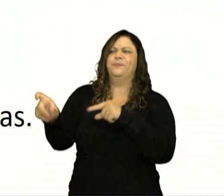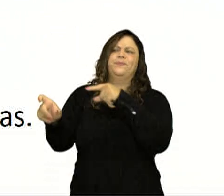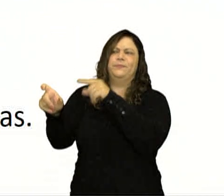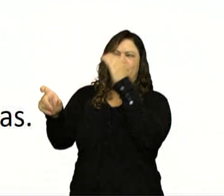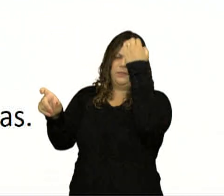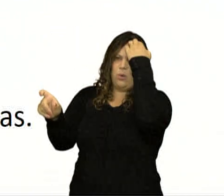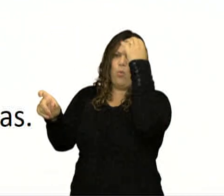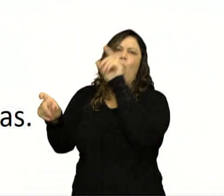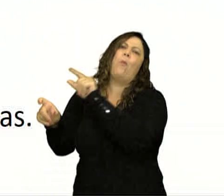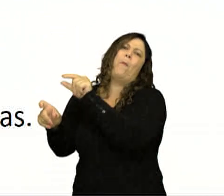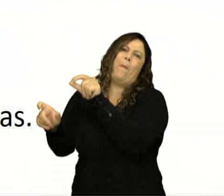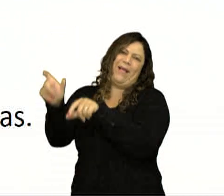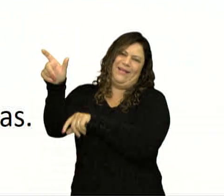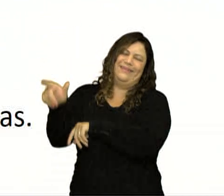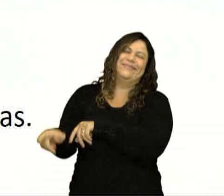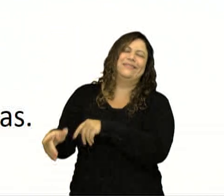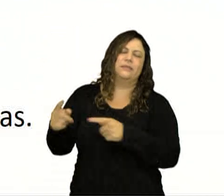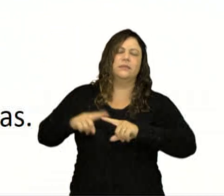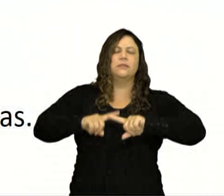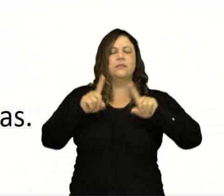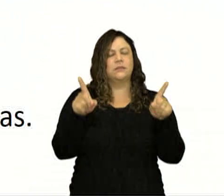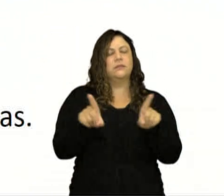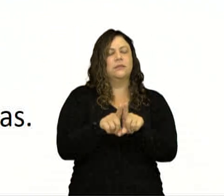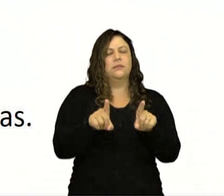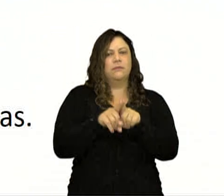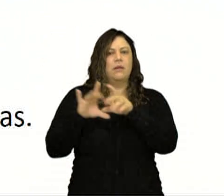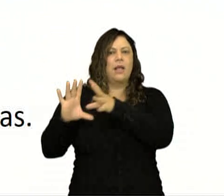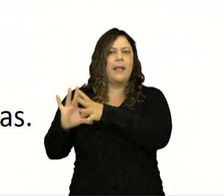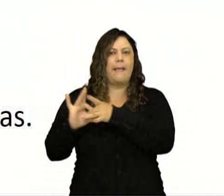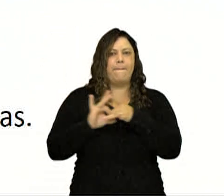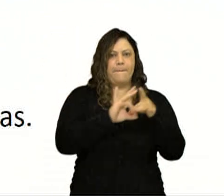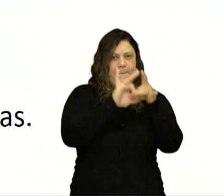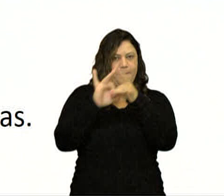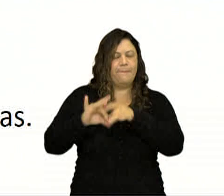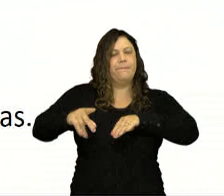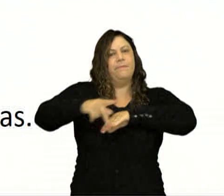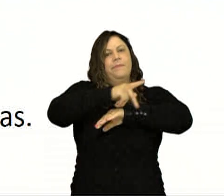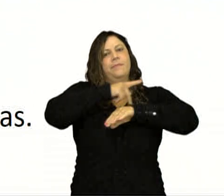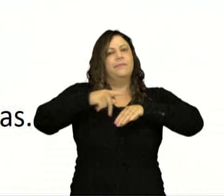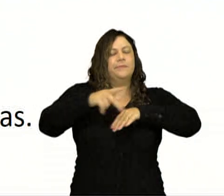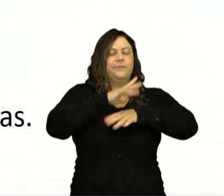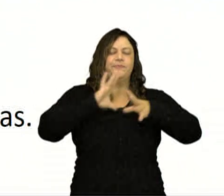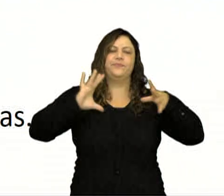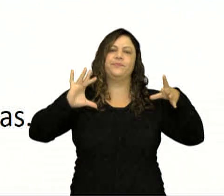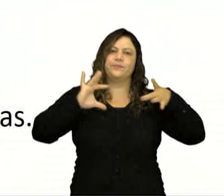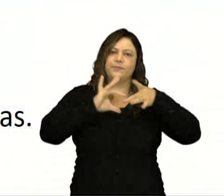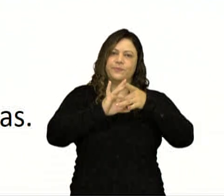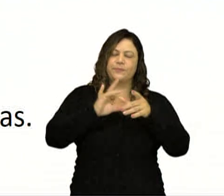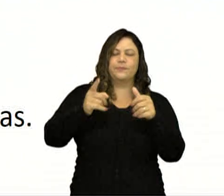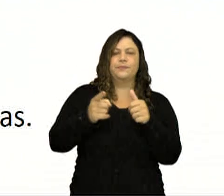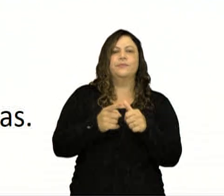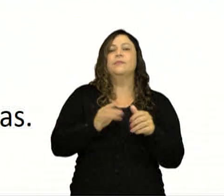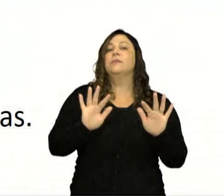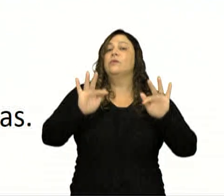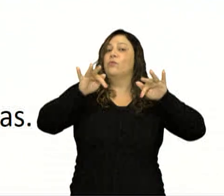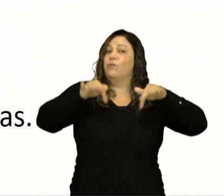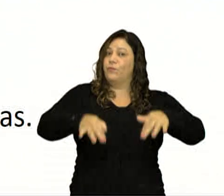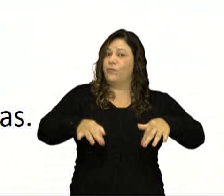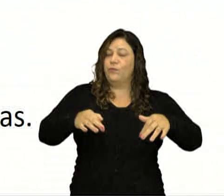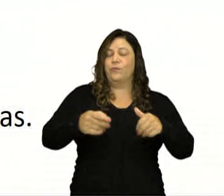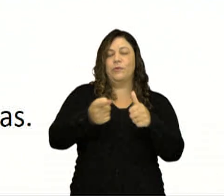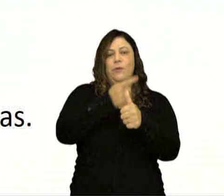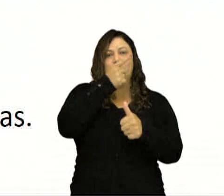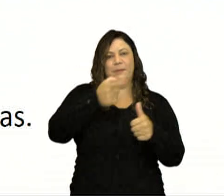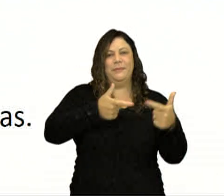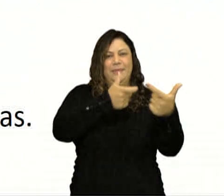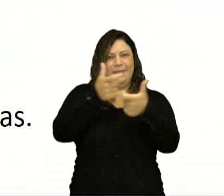da guerra. Mas ele também procurou criar a Liga das Nações, que foi criada no final do primeiro conflito e tinha como objetivo uma